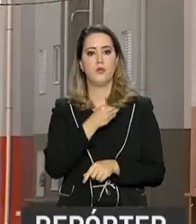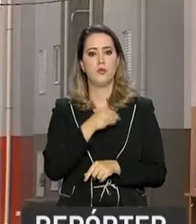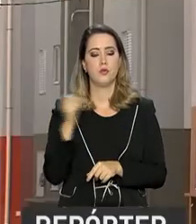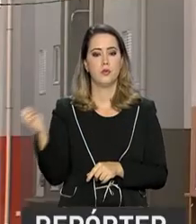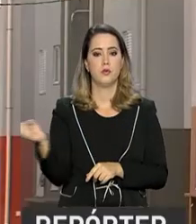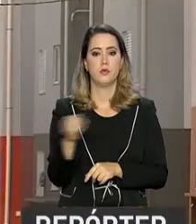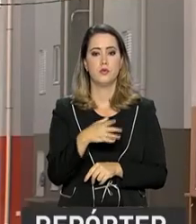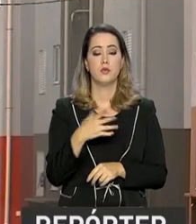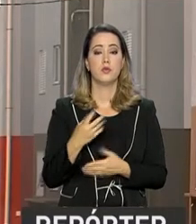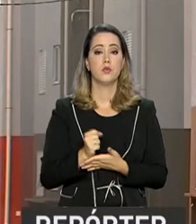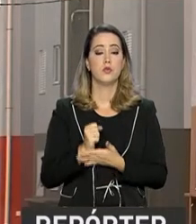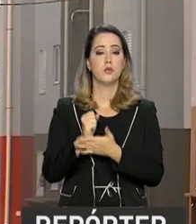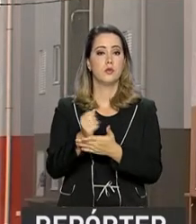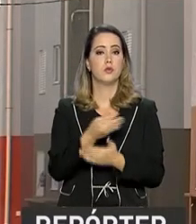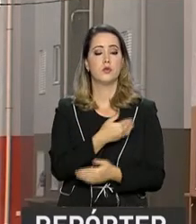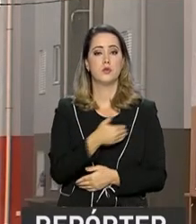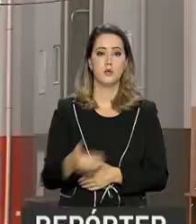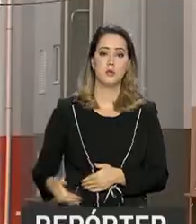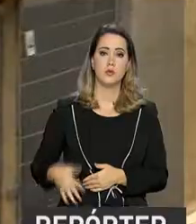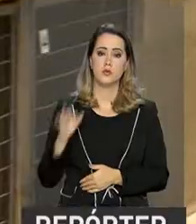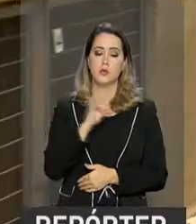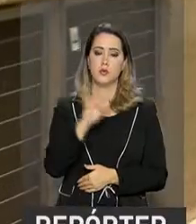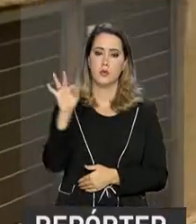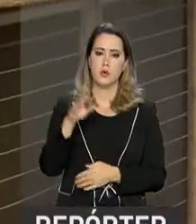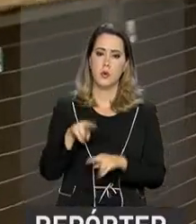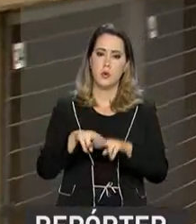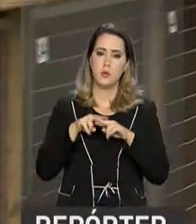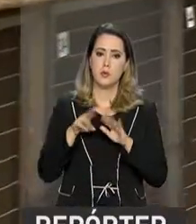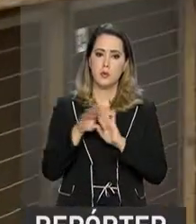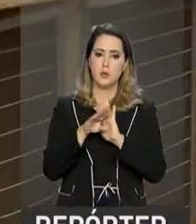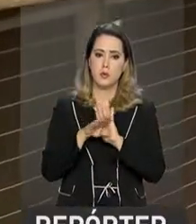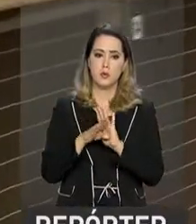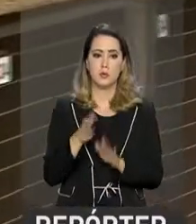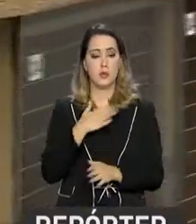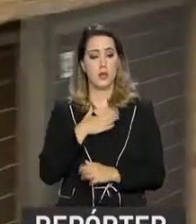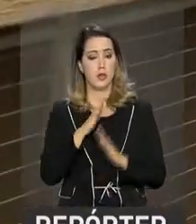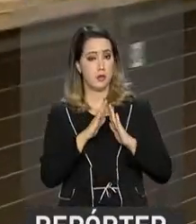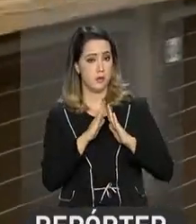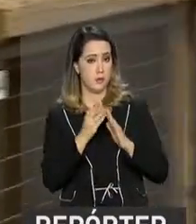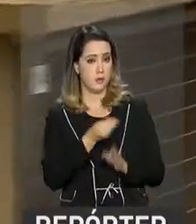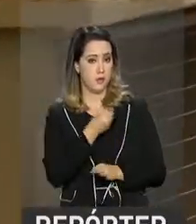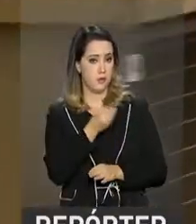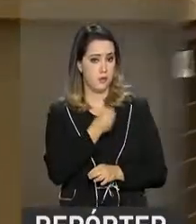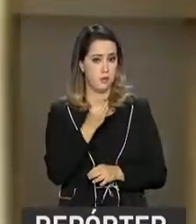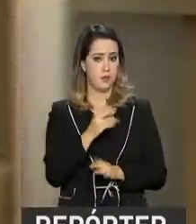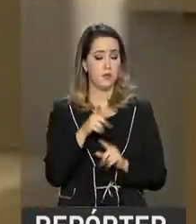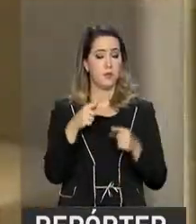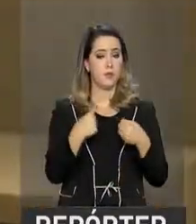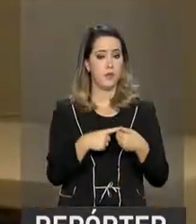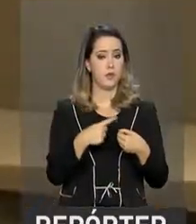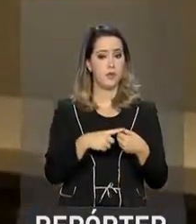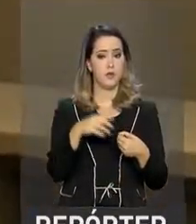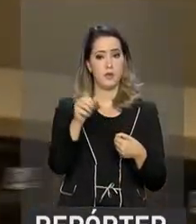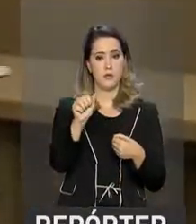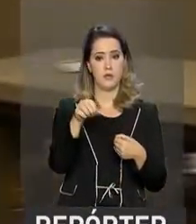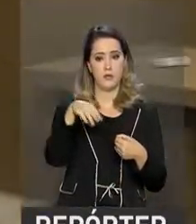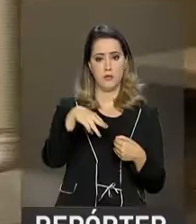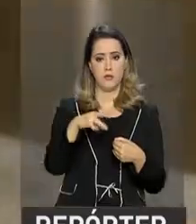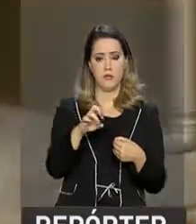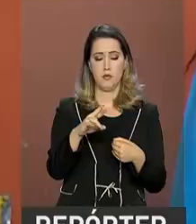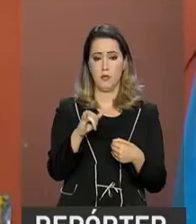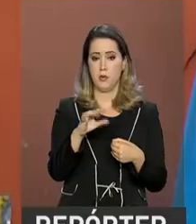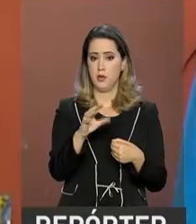entregues pelo governo federal por meio do programa minha casa minha vida em americana a 120 quilômetros de são